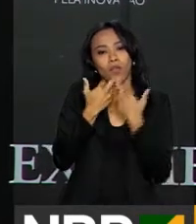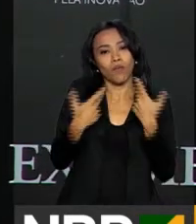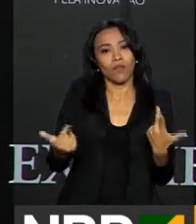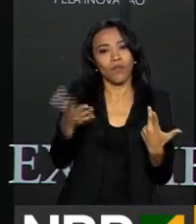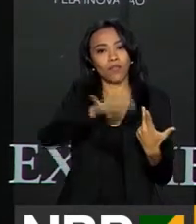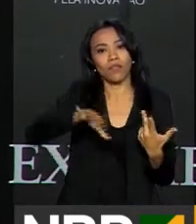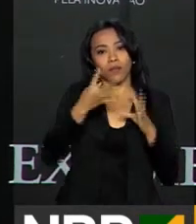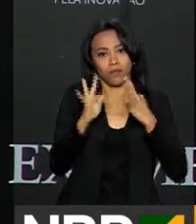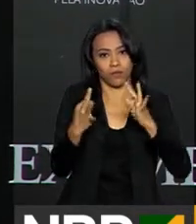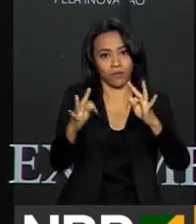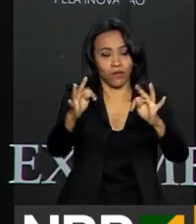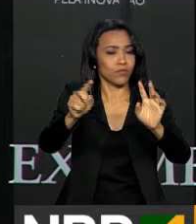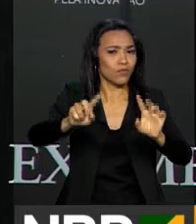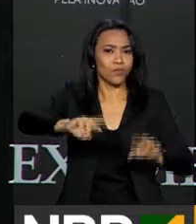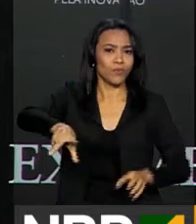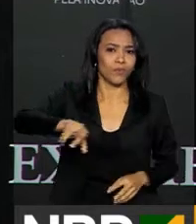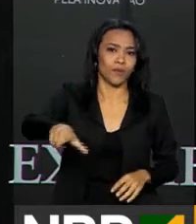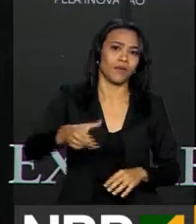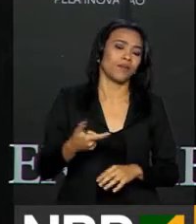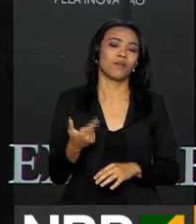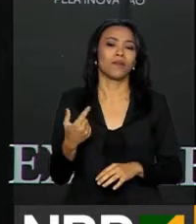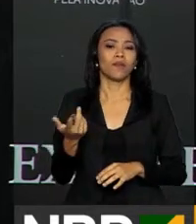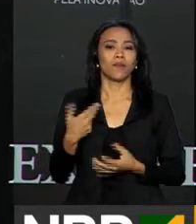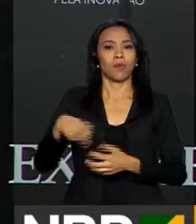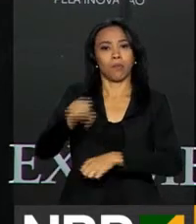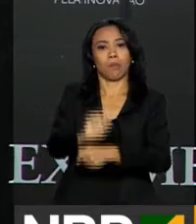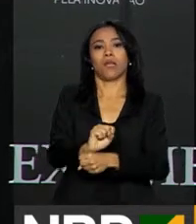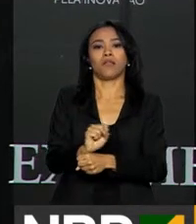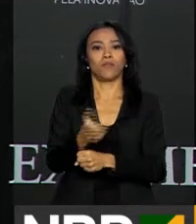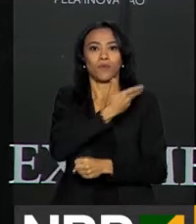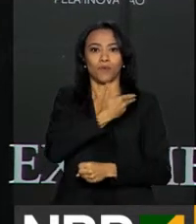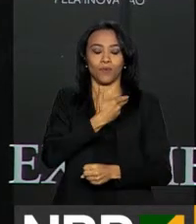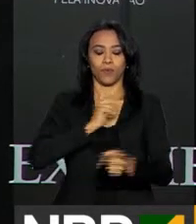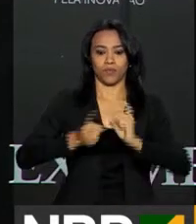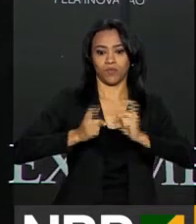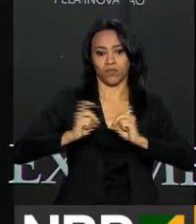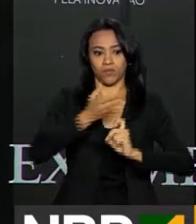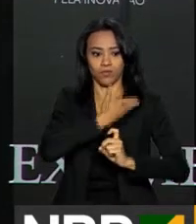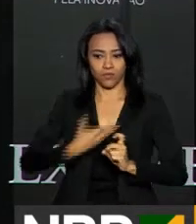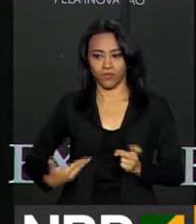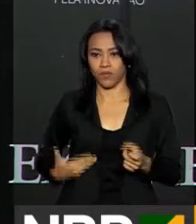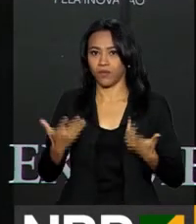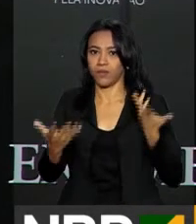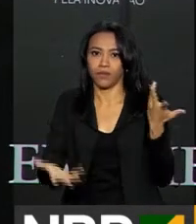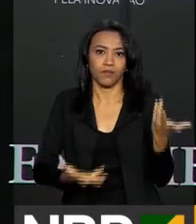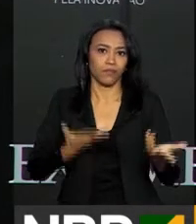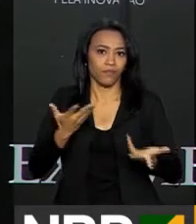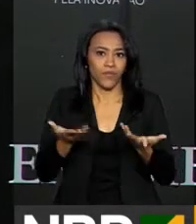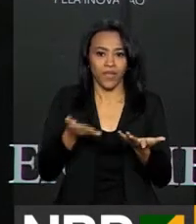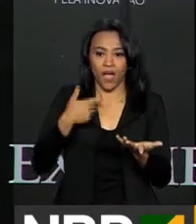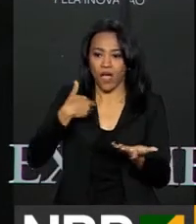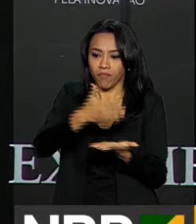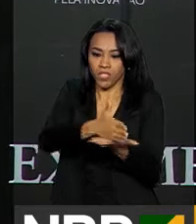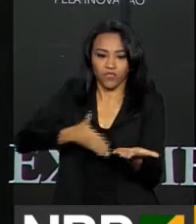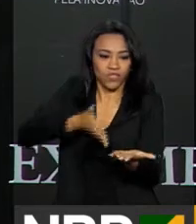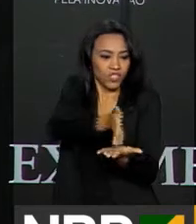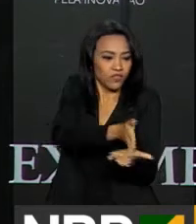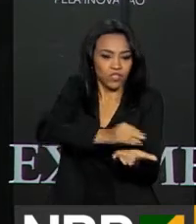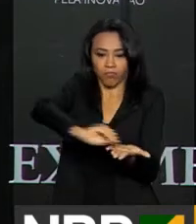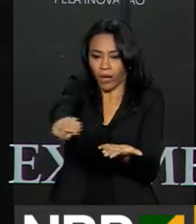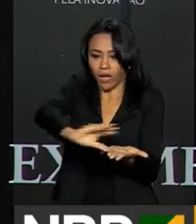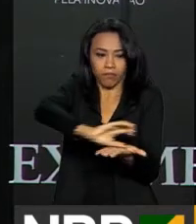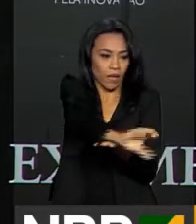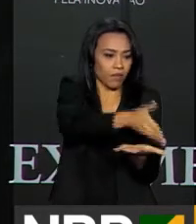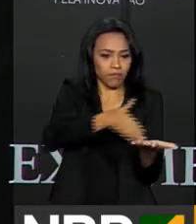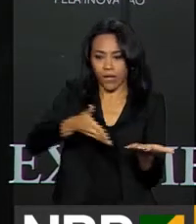certa paralisia da atividade do poder público, né, que se sedimenta, se estratifica em